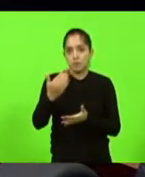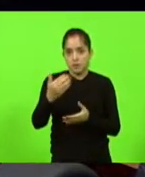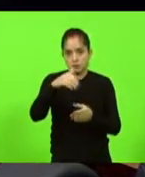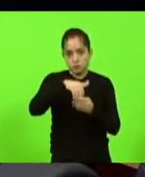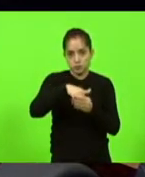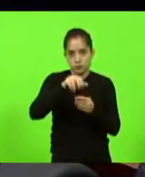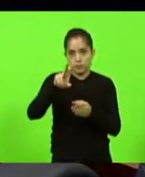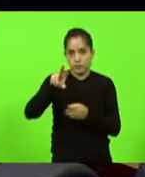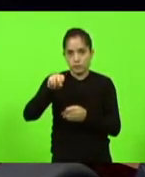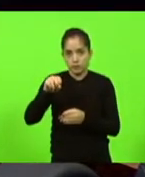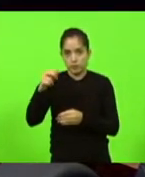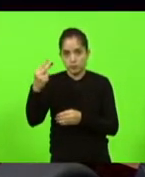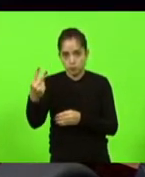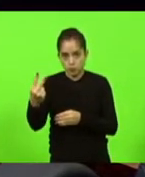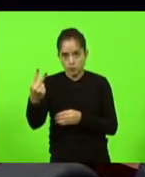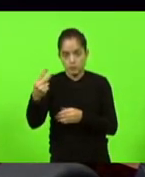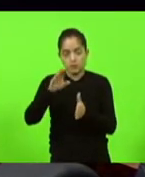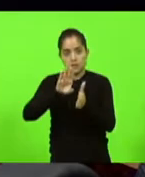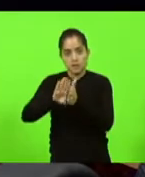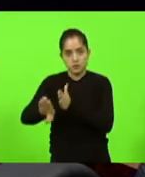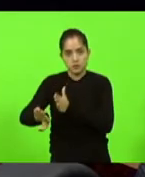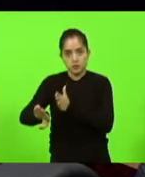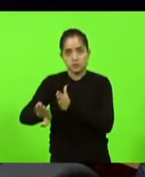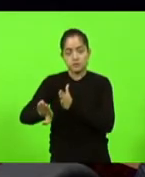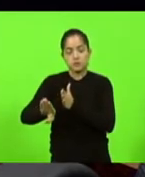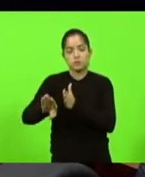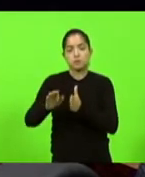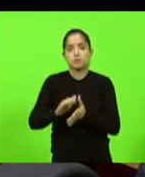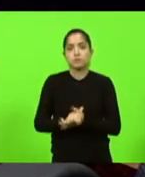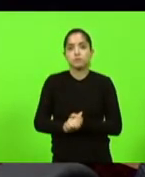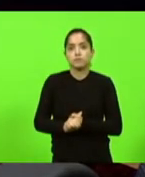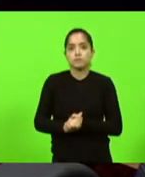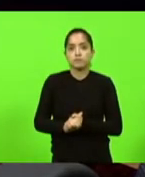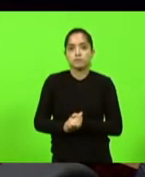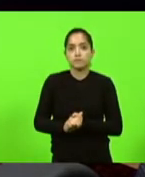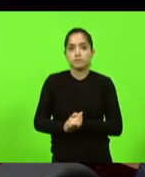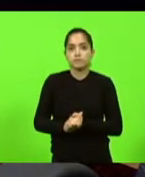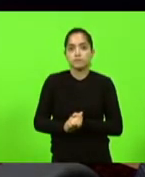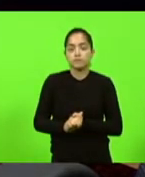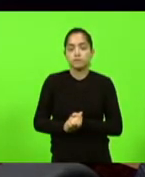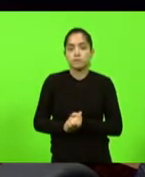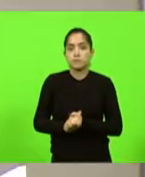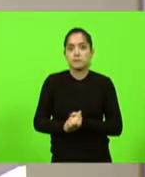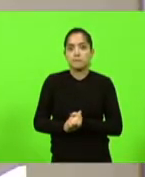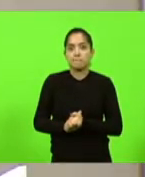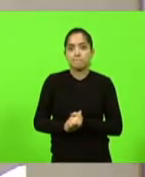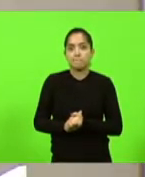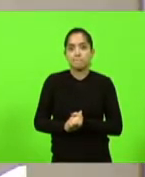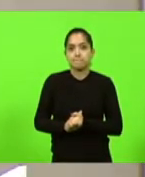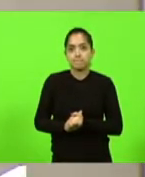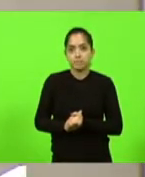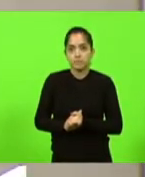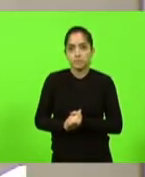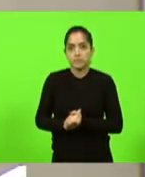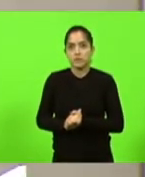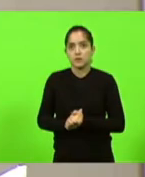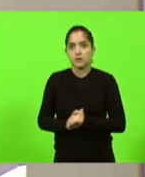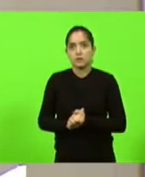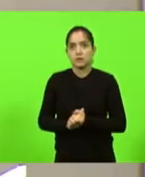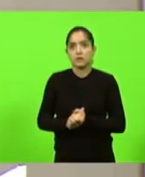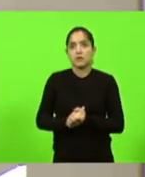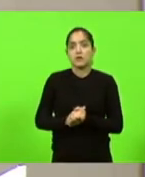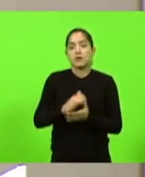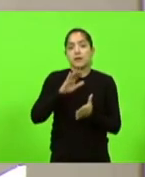não, voto 2, de rejeição à presente emenda. Obrigado. A rejeição seria, deputado, ao